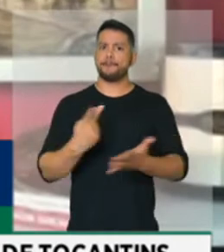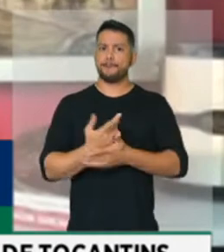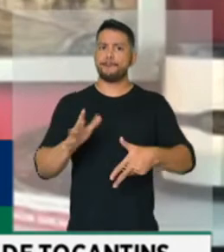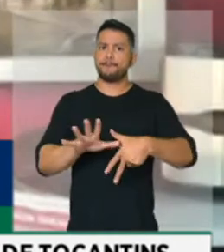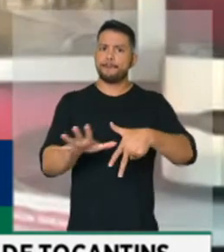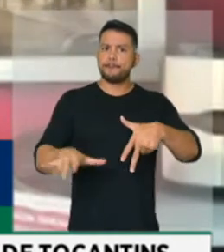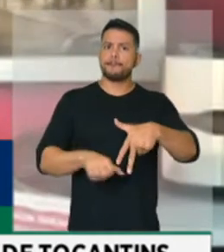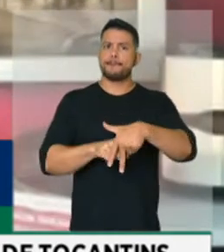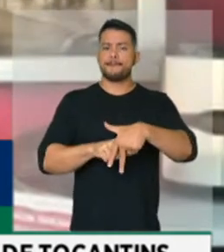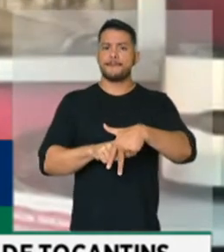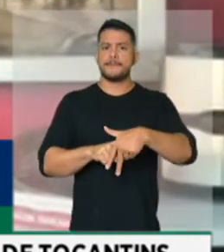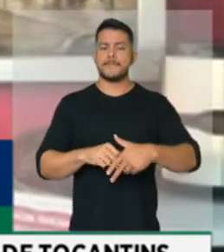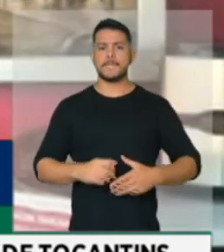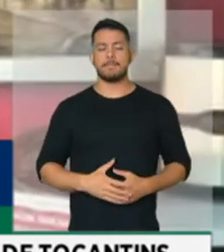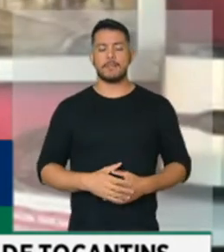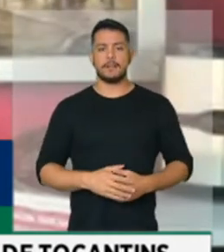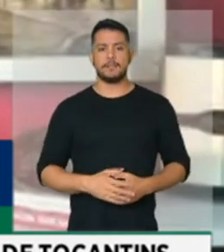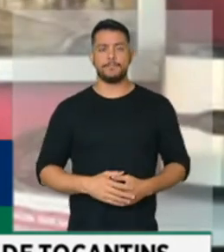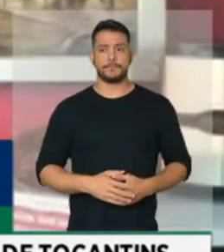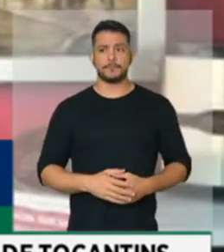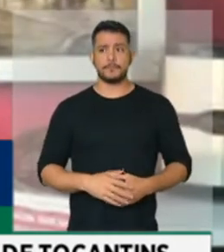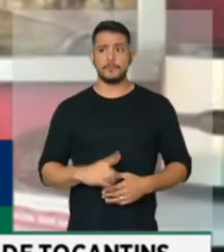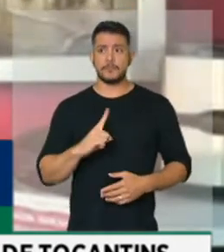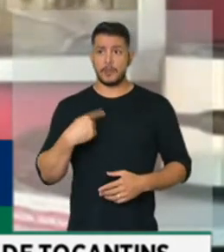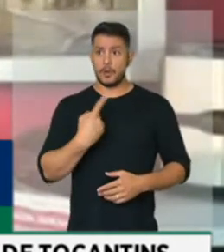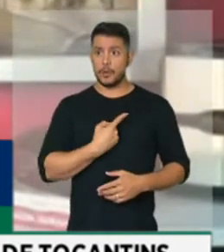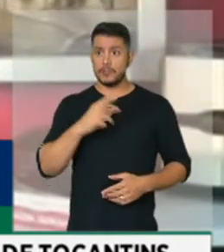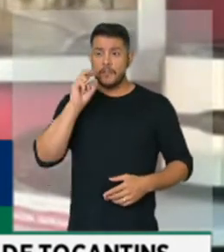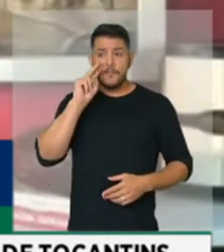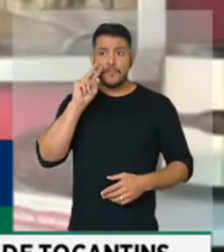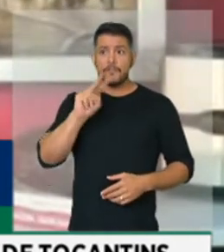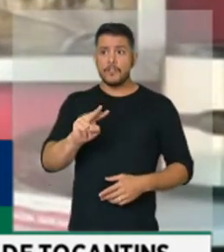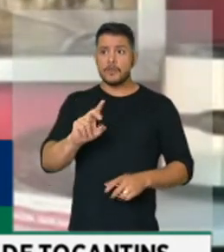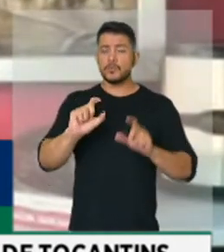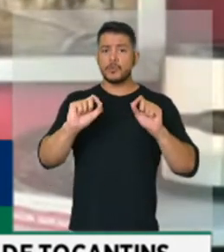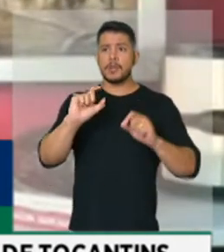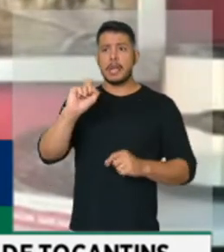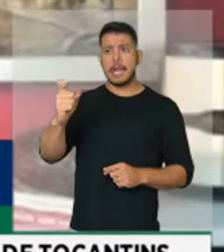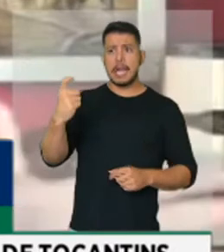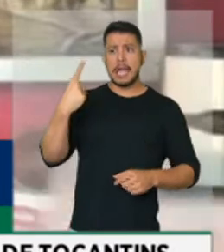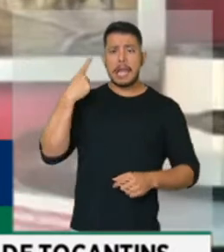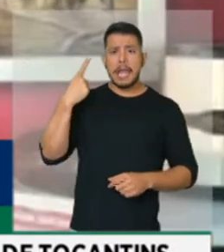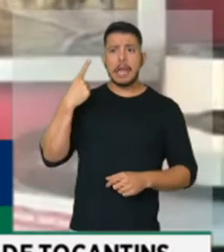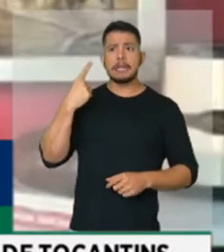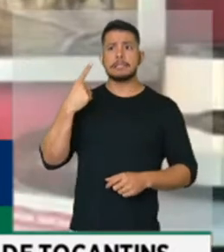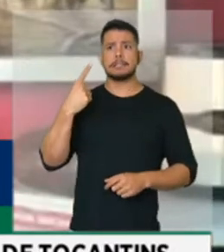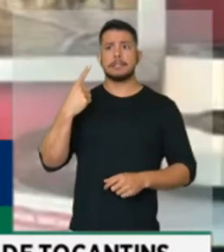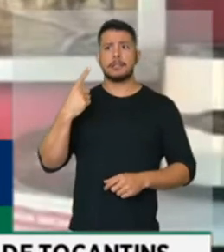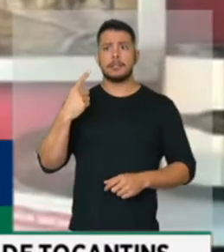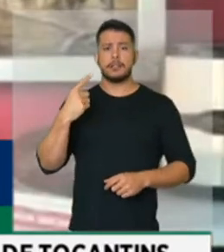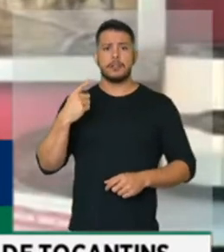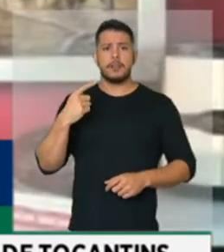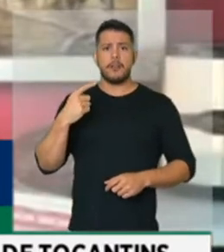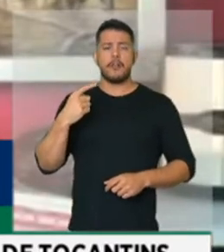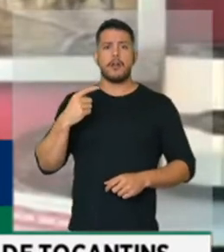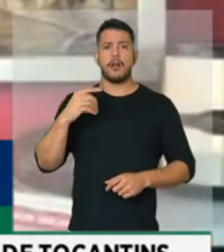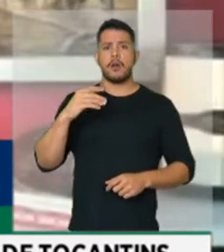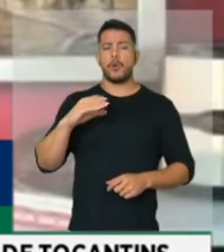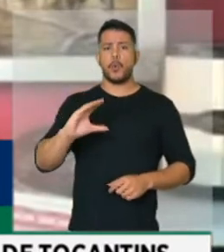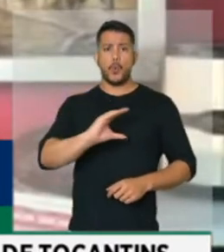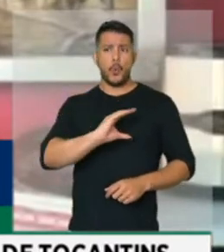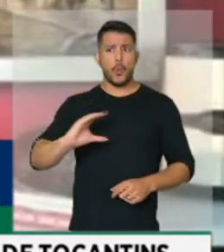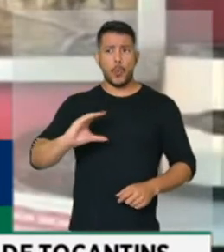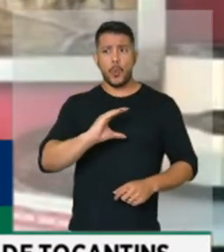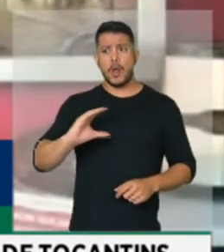estamos vendo aí a ex-cunhada do presidente da República dizendo que ele é o pai dos esquemas de rachadinha e ensinou